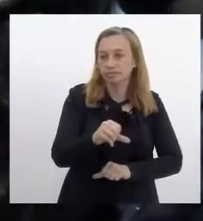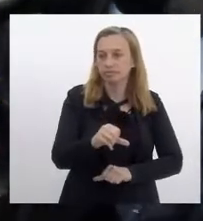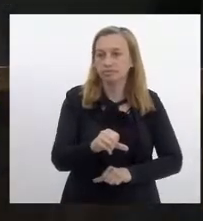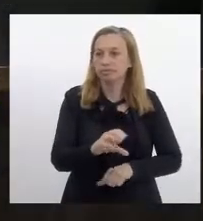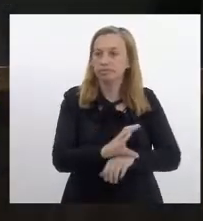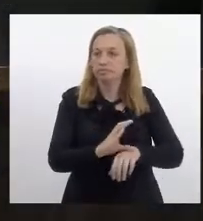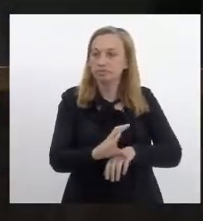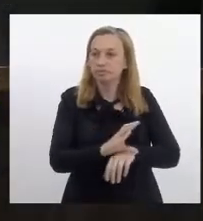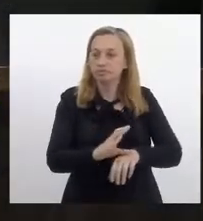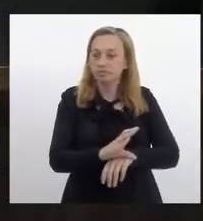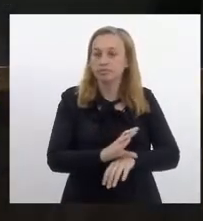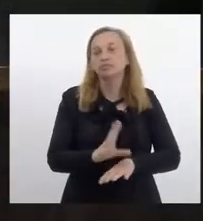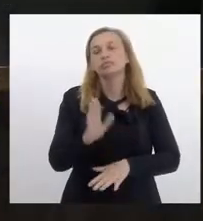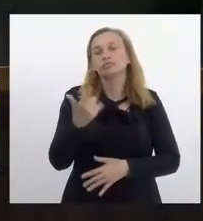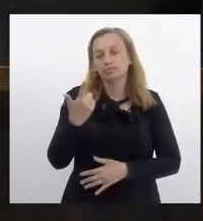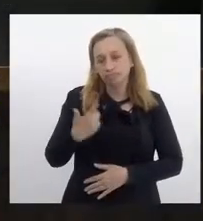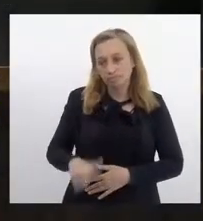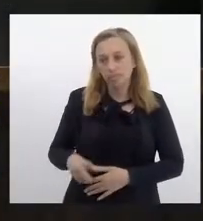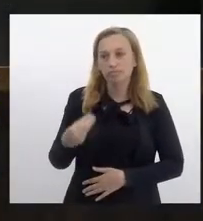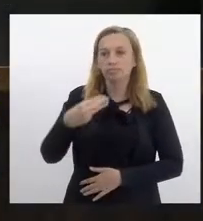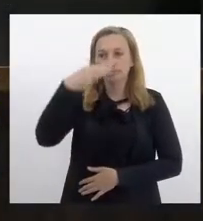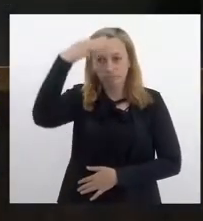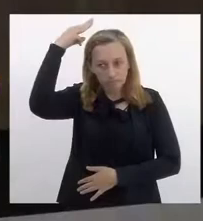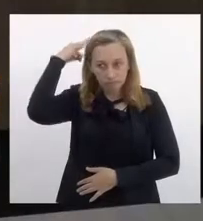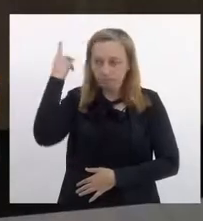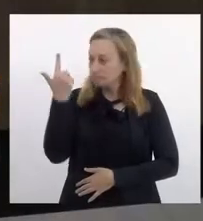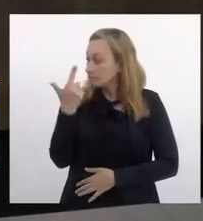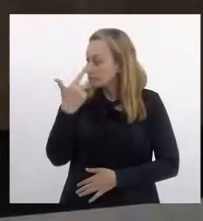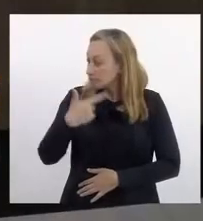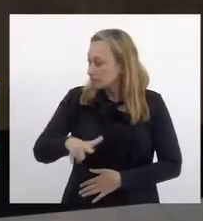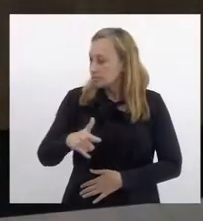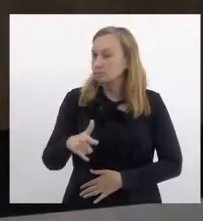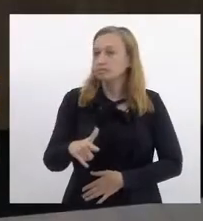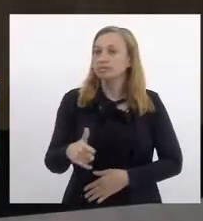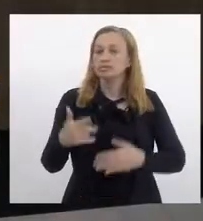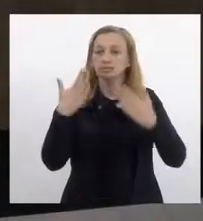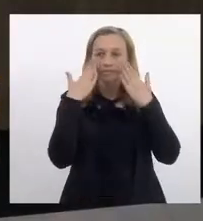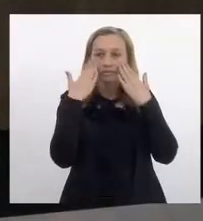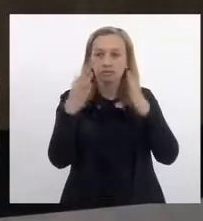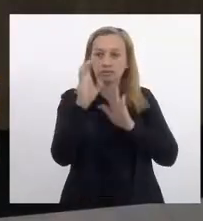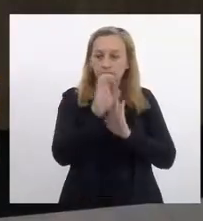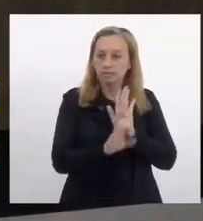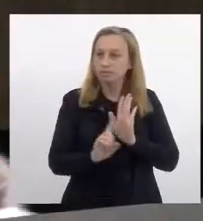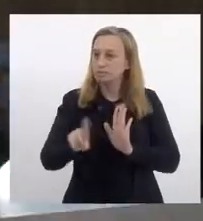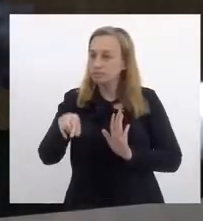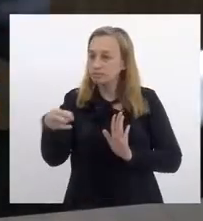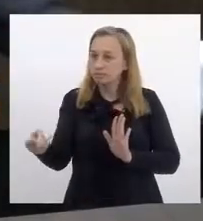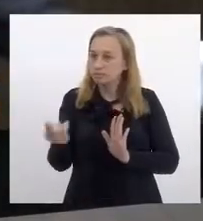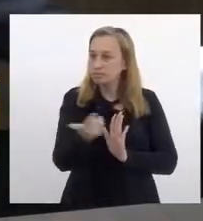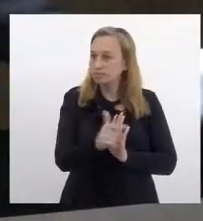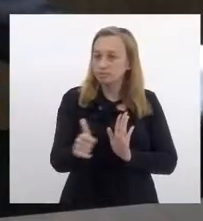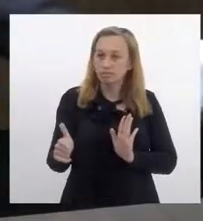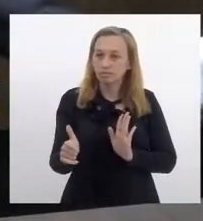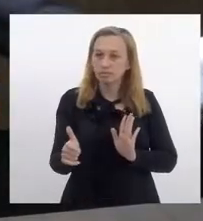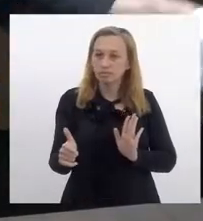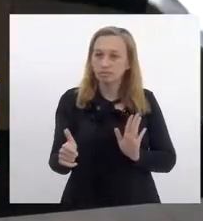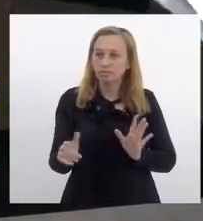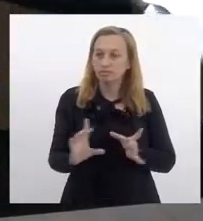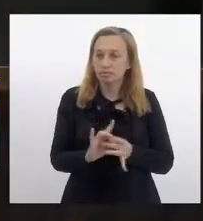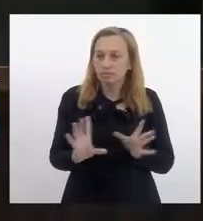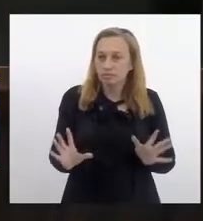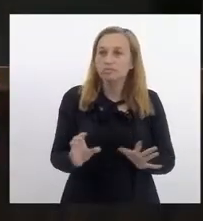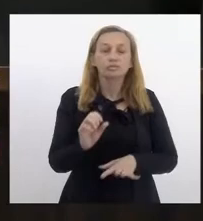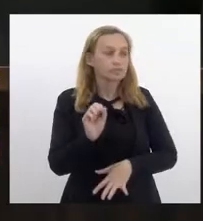Márcio. Eu vou insistir. De novo, Márcio, por não, favor. Se for assim, as emendas apresentadas depois não terão constitucionalidade?